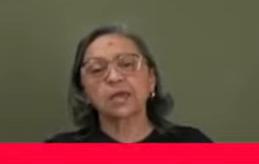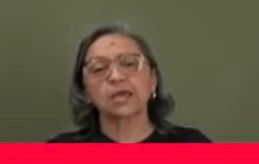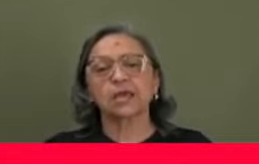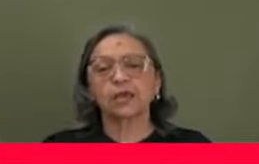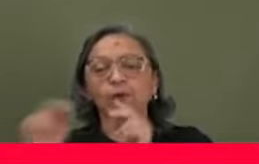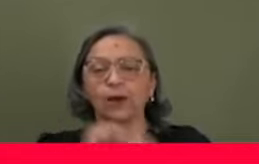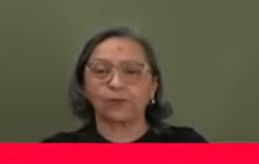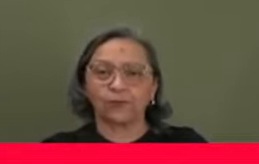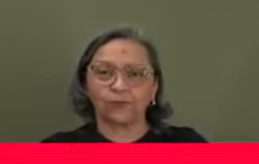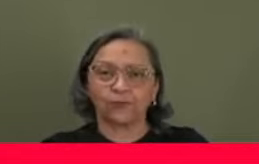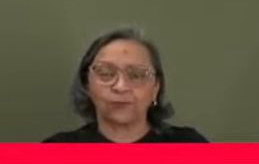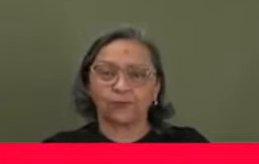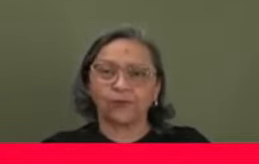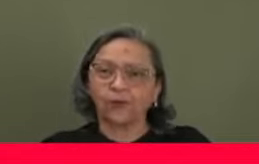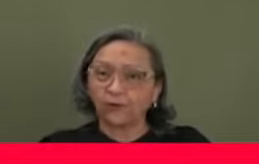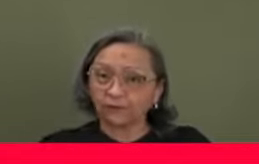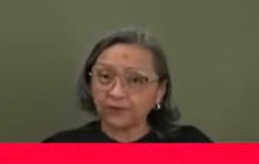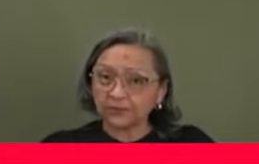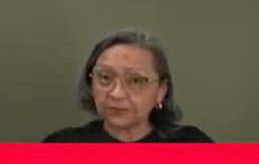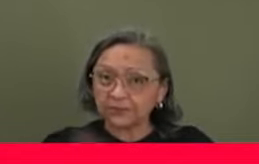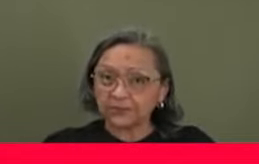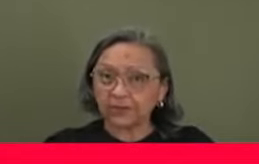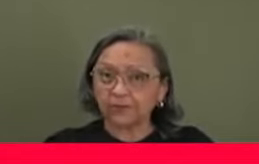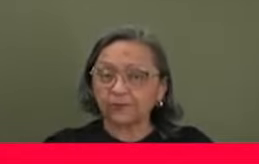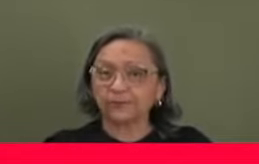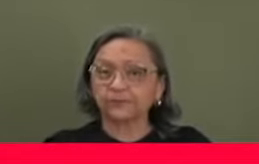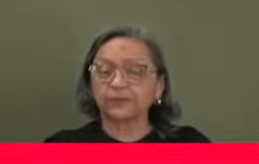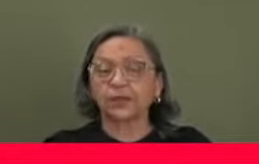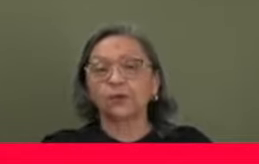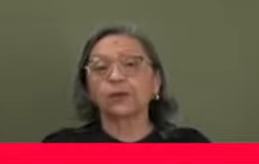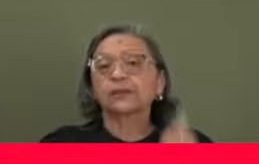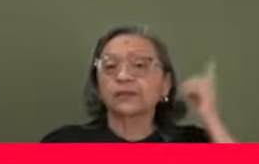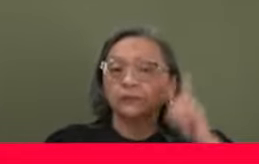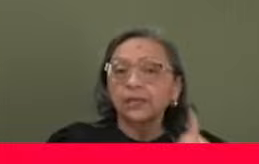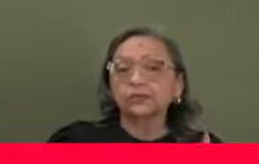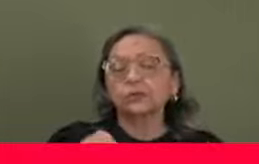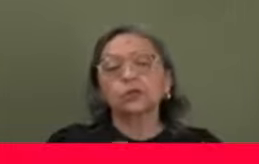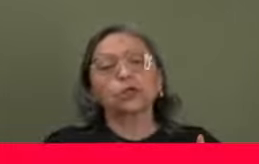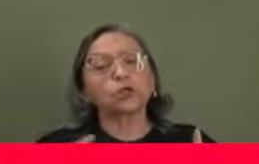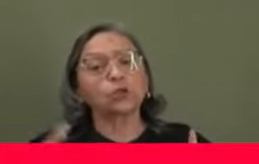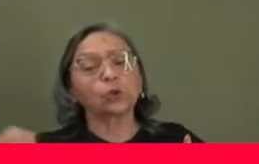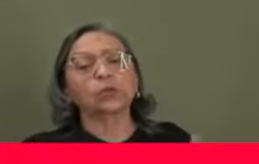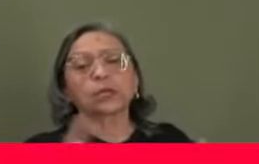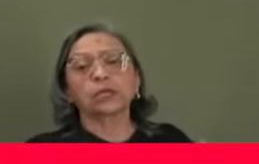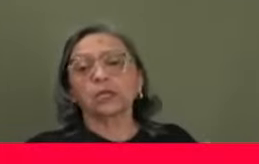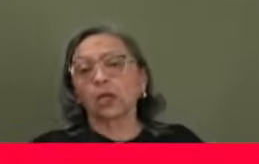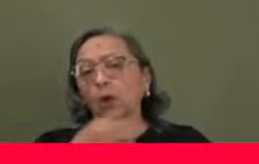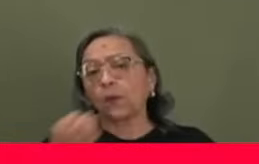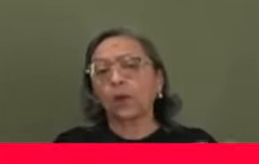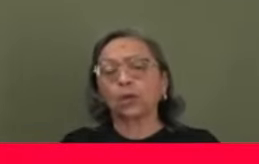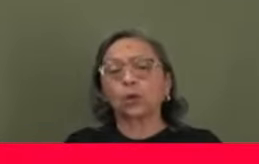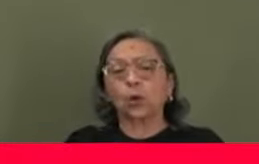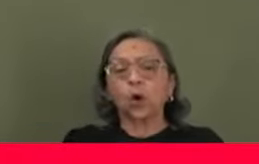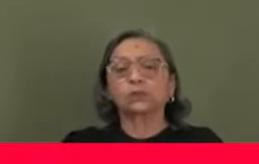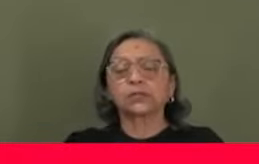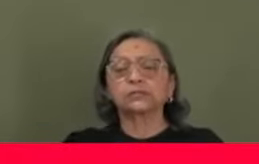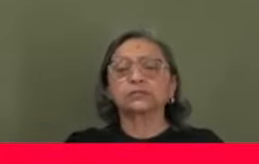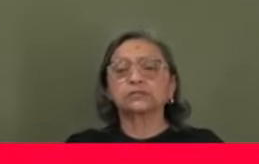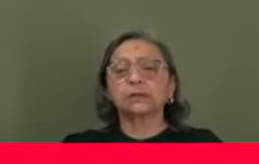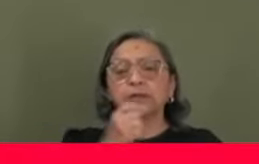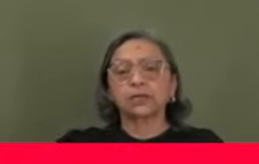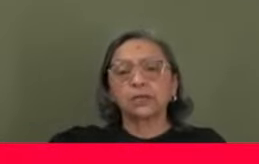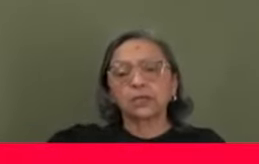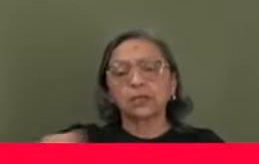contra senadores deputados e todos aqueles que se opõe a esse sistema que se juntou e